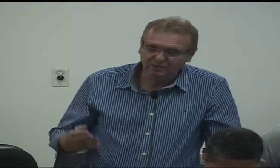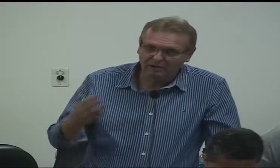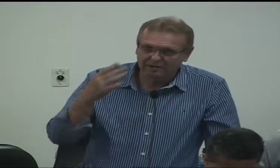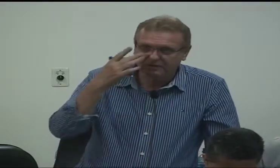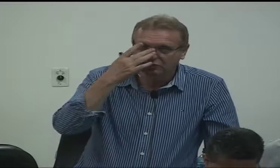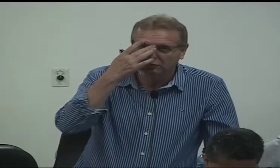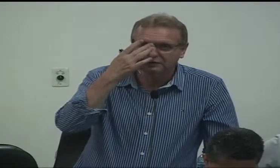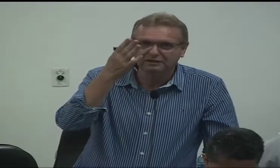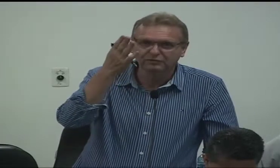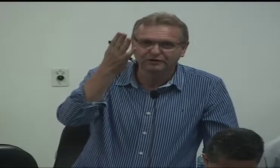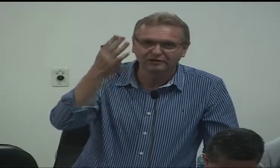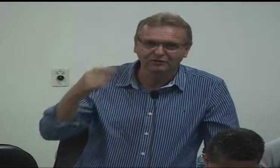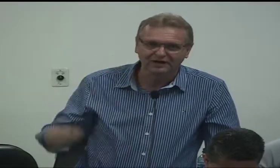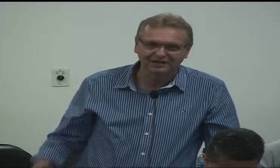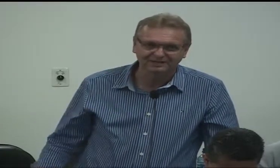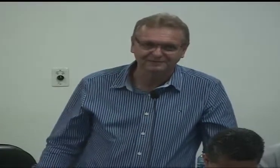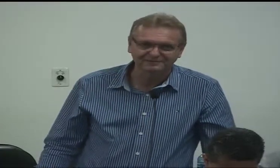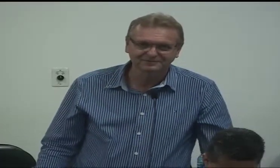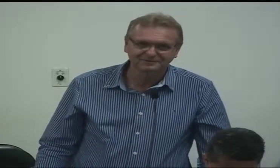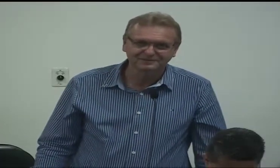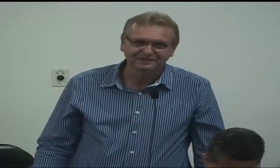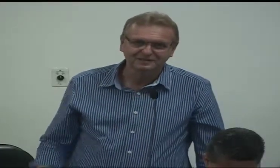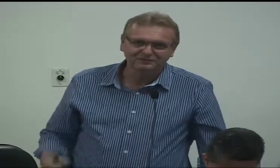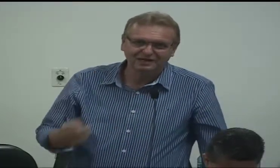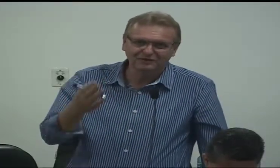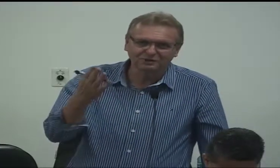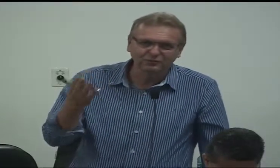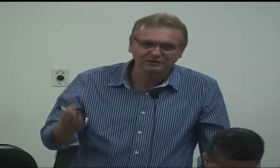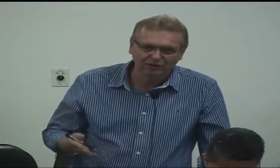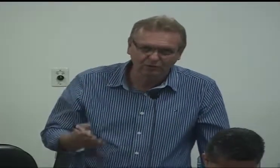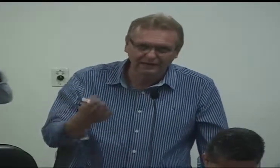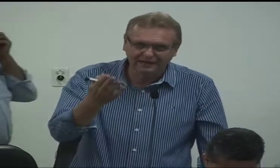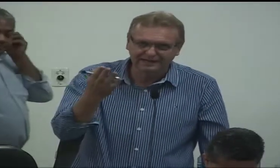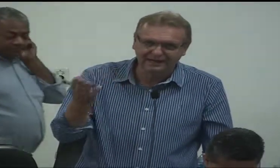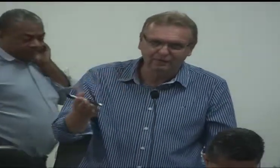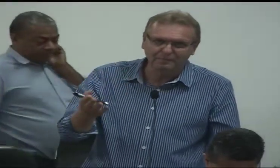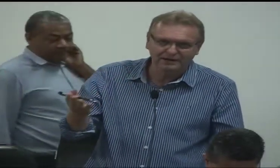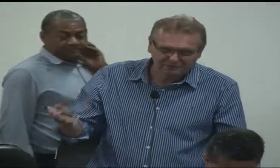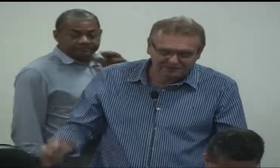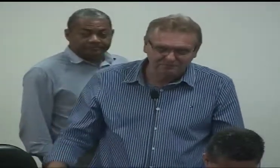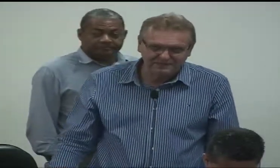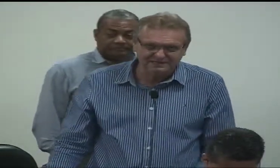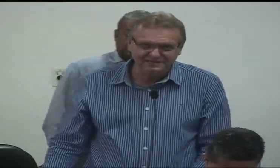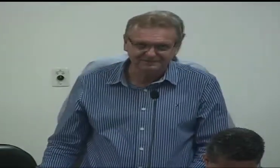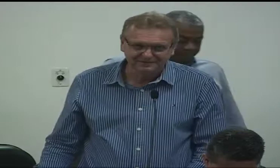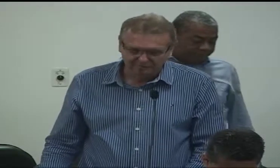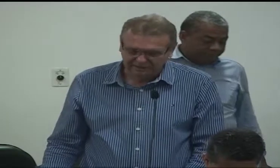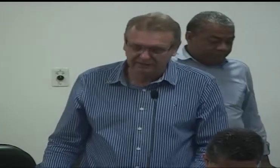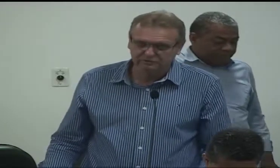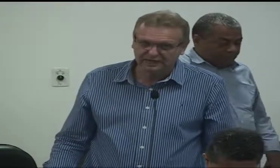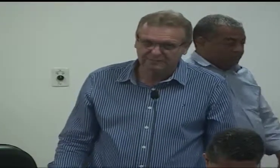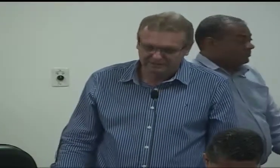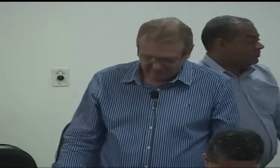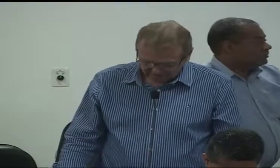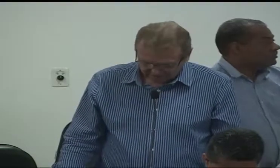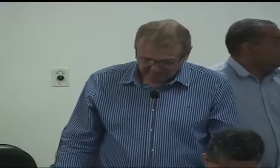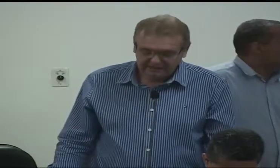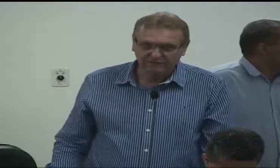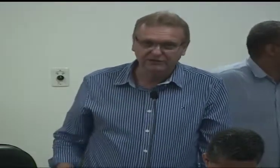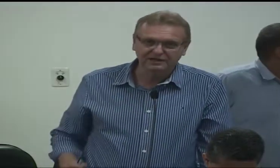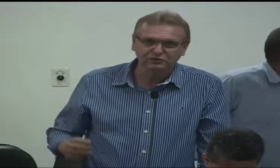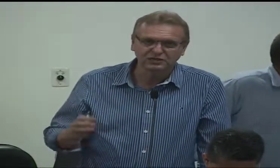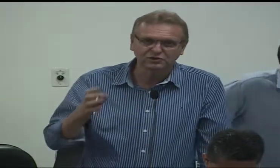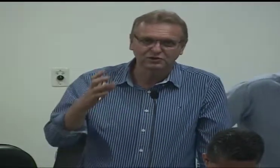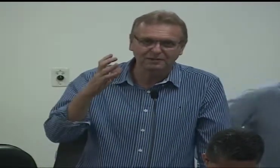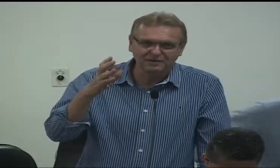Moacir, era no meu caminho todo dia, viu, vereador Wagner? Vai ali no Banco Itaú, ele está ali na rua Barão de Campinas, né? Pra quem não sabe, bem